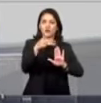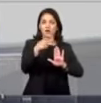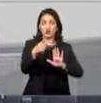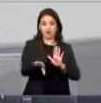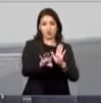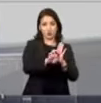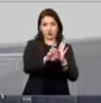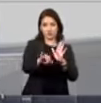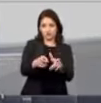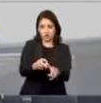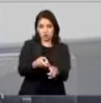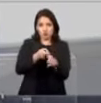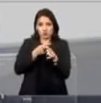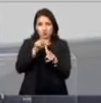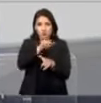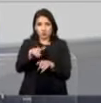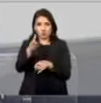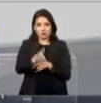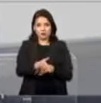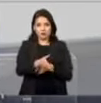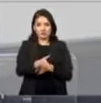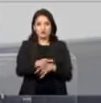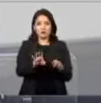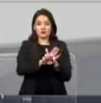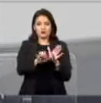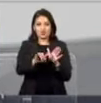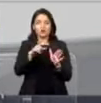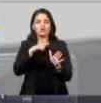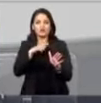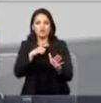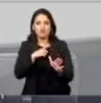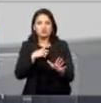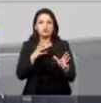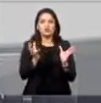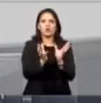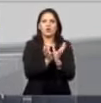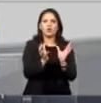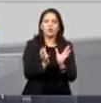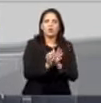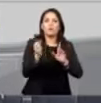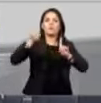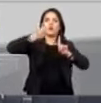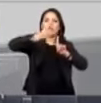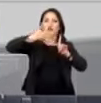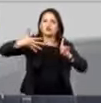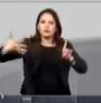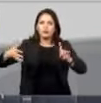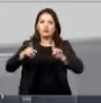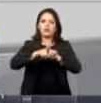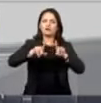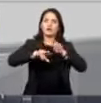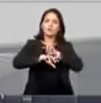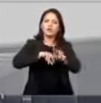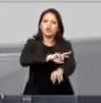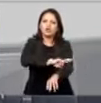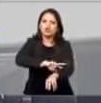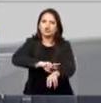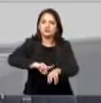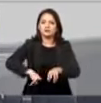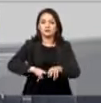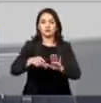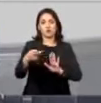qual estavam concorrendo as obras LGBT e de diversidade racial, projeto de